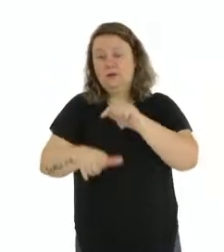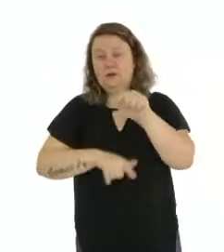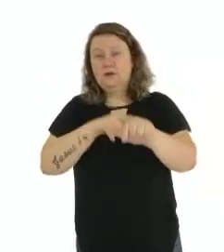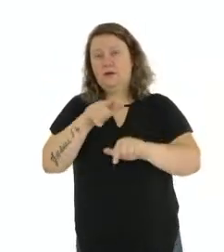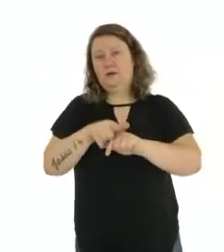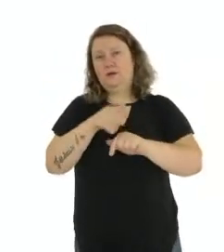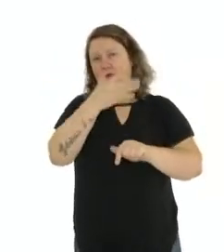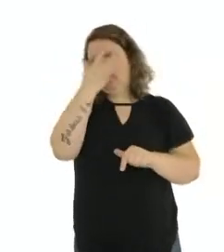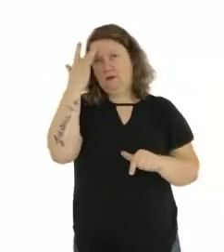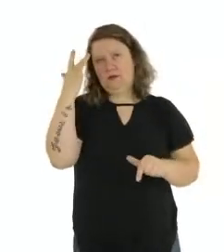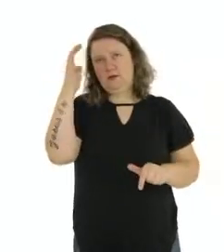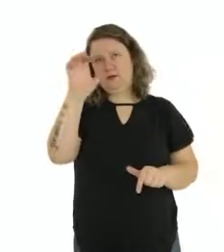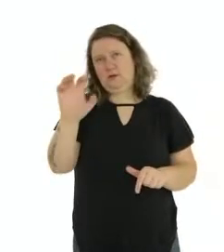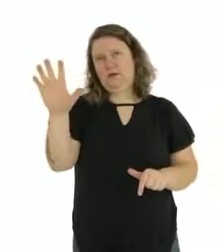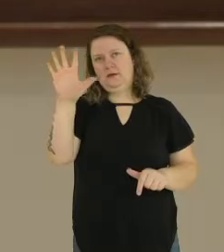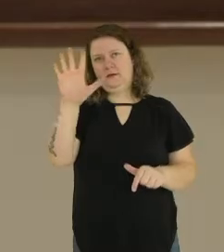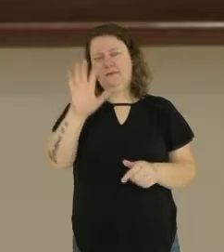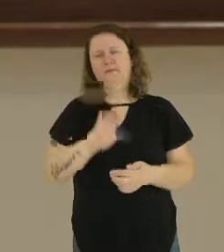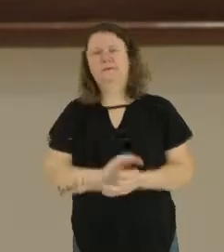imigrante europeu.